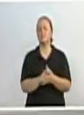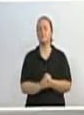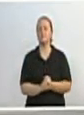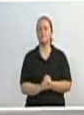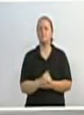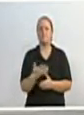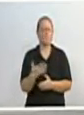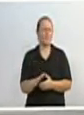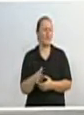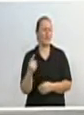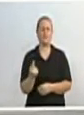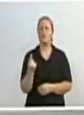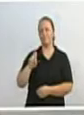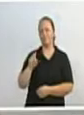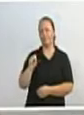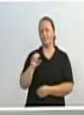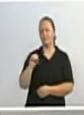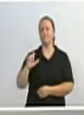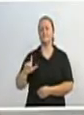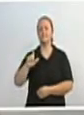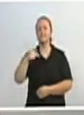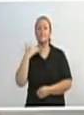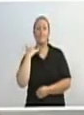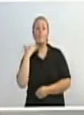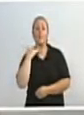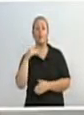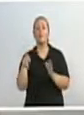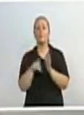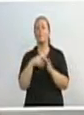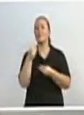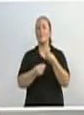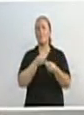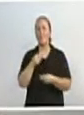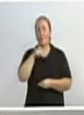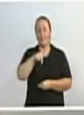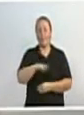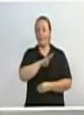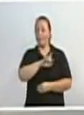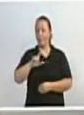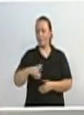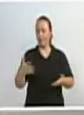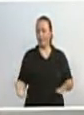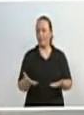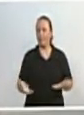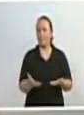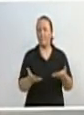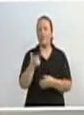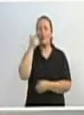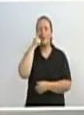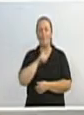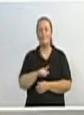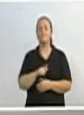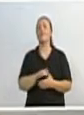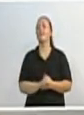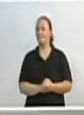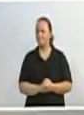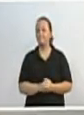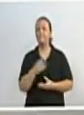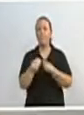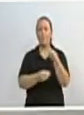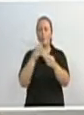busca estar submisso a uma política pública de atendimento, de repasse de benefício social. Então, essa é a